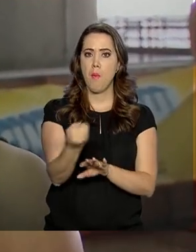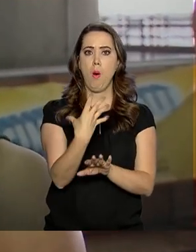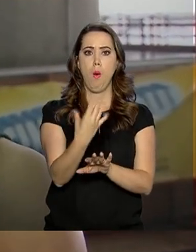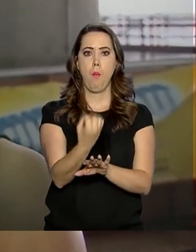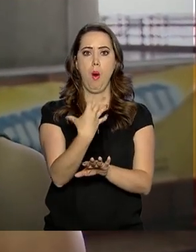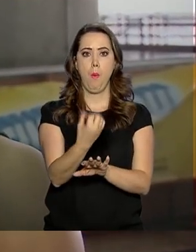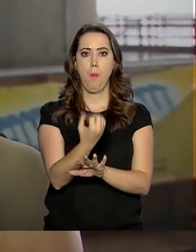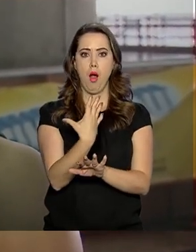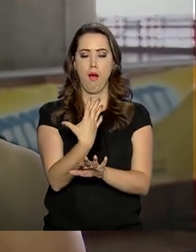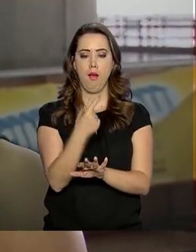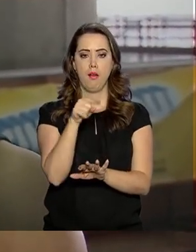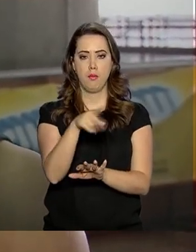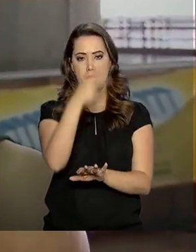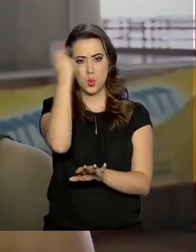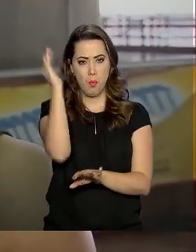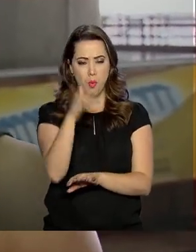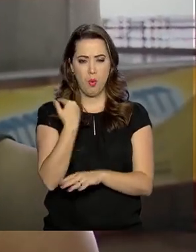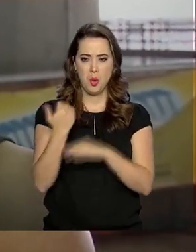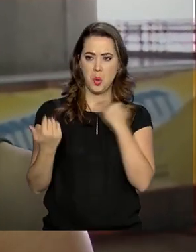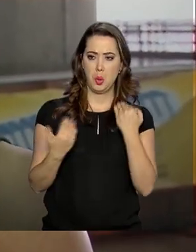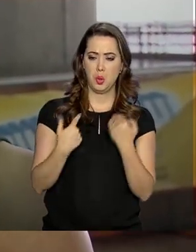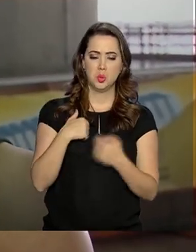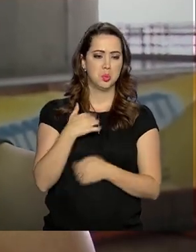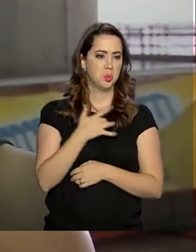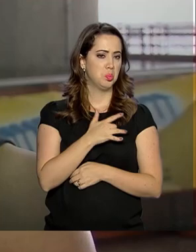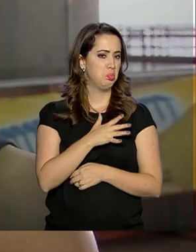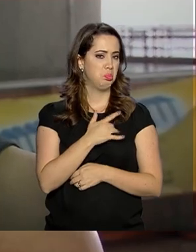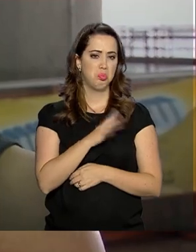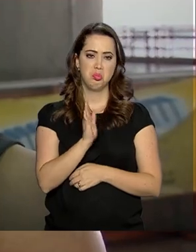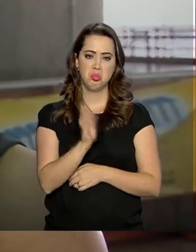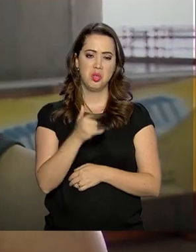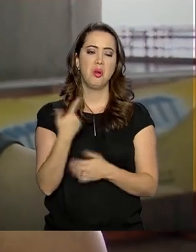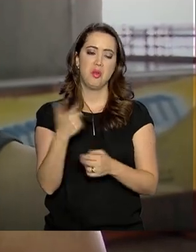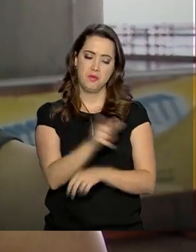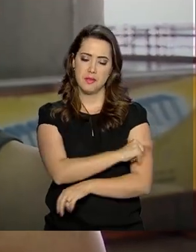que gente morreu, aí não ficar com medo, né? Agora já tomei e estou mais preocupado.